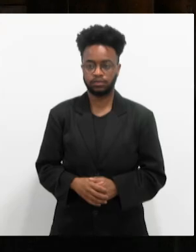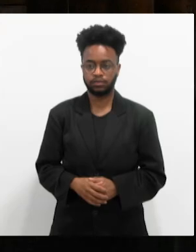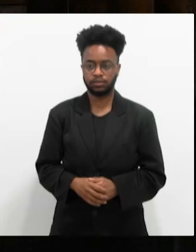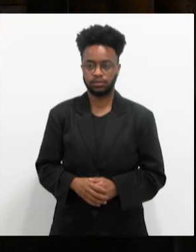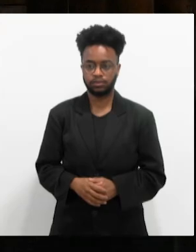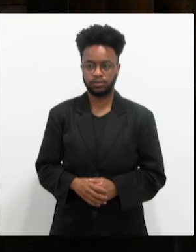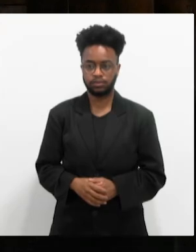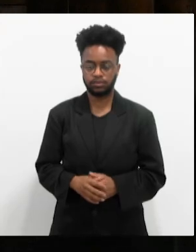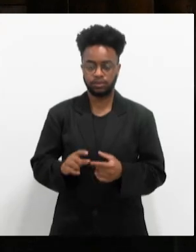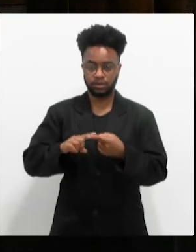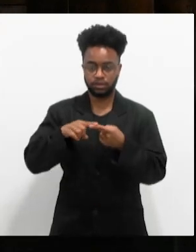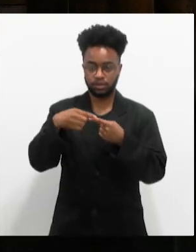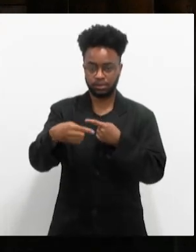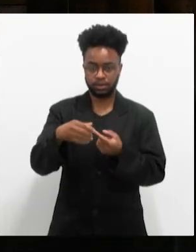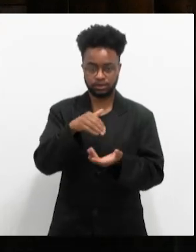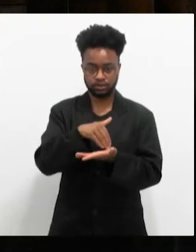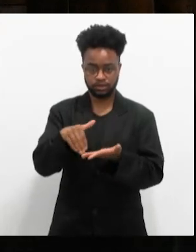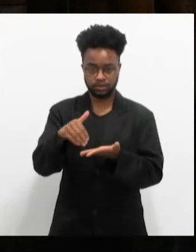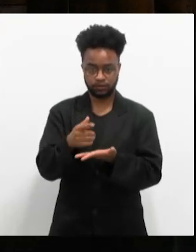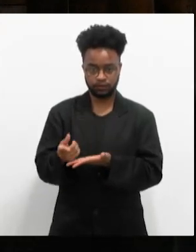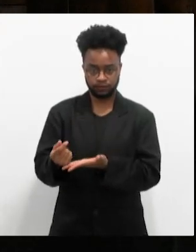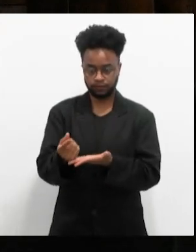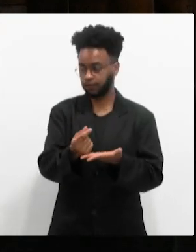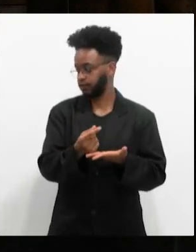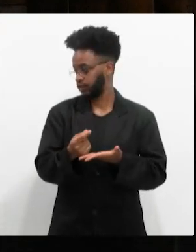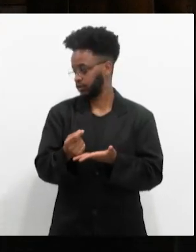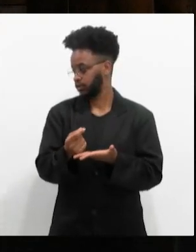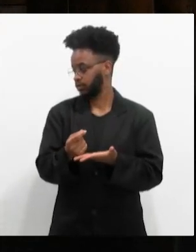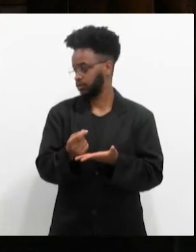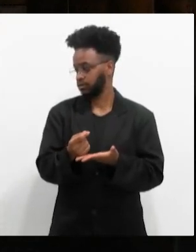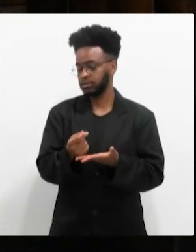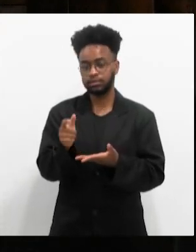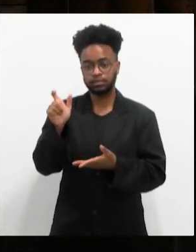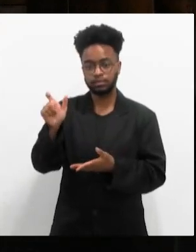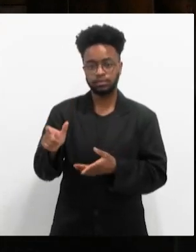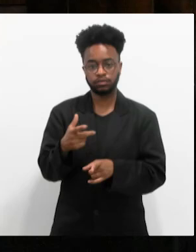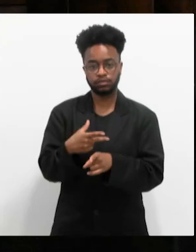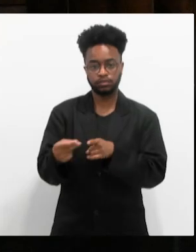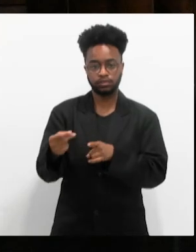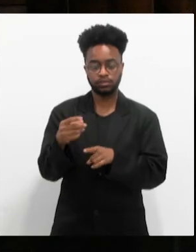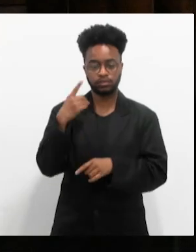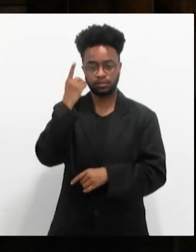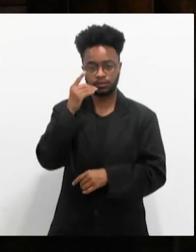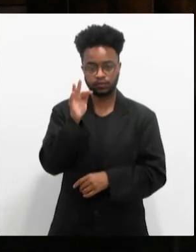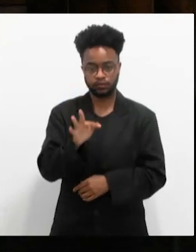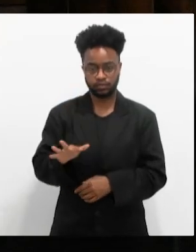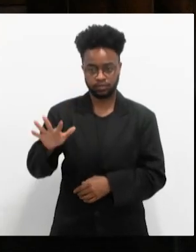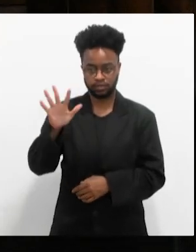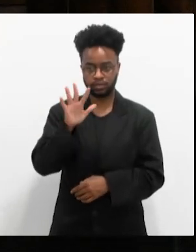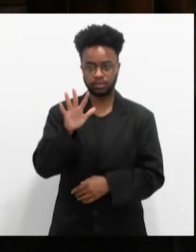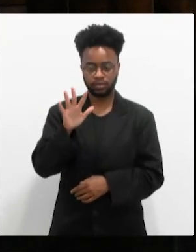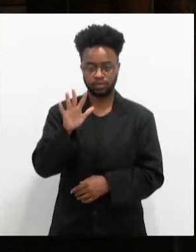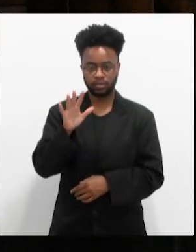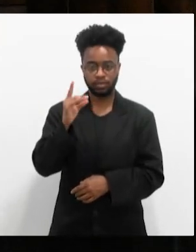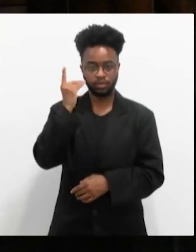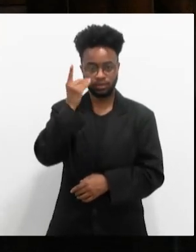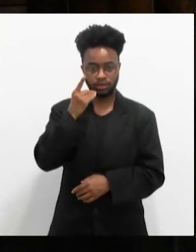Depois de ser secretário de Fazenda, foi eleito deputado federal,